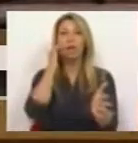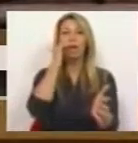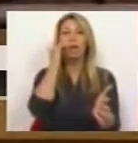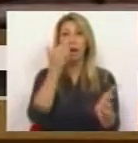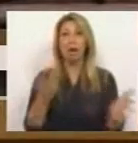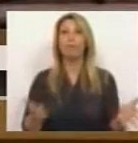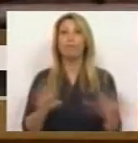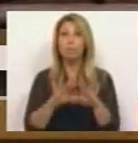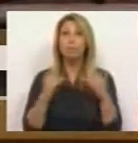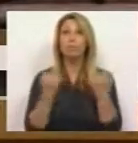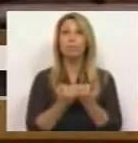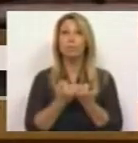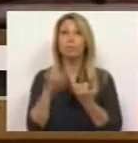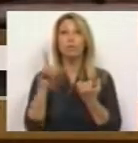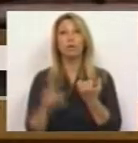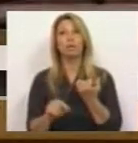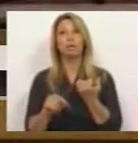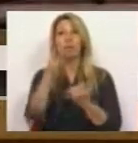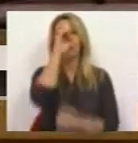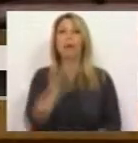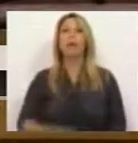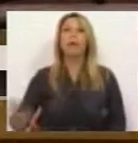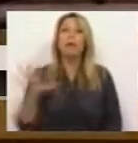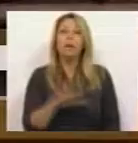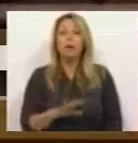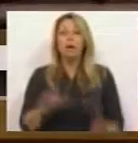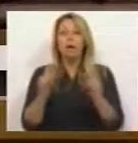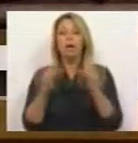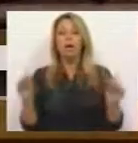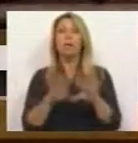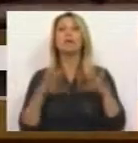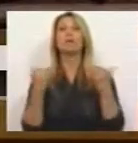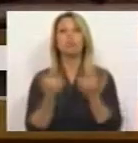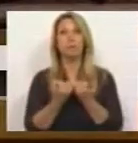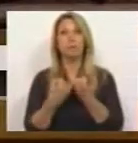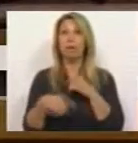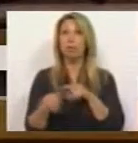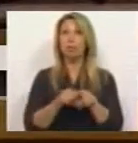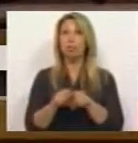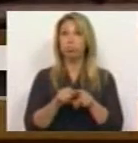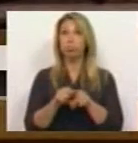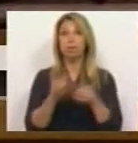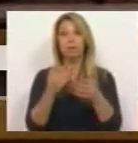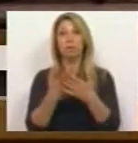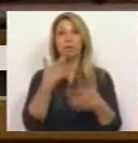tanto do ponto de vista social como do ponto de vista ambiental. Ao nível social, as políticas